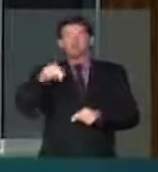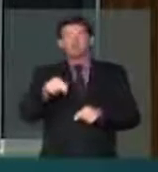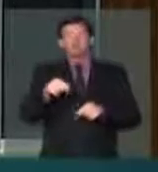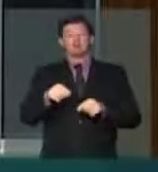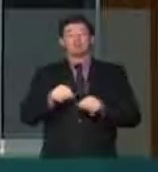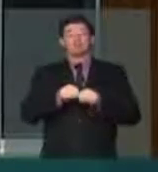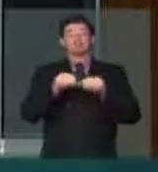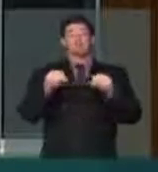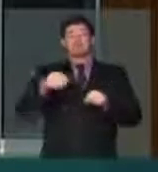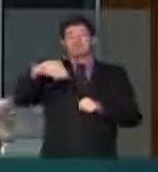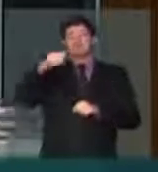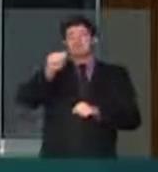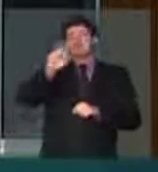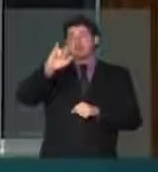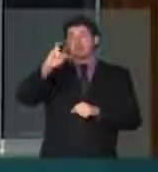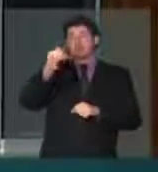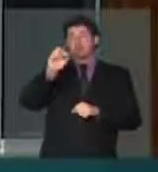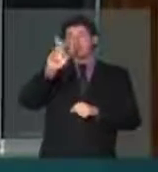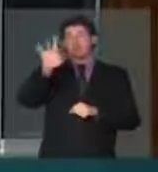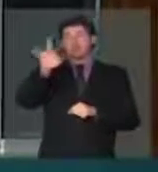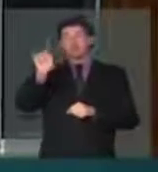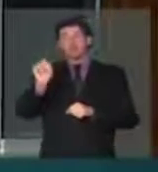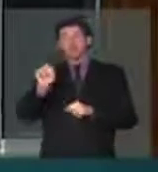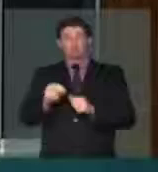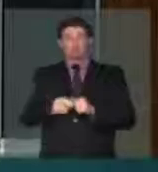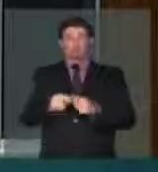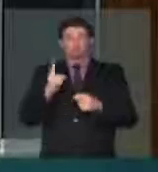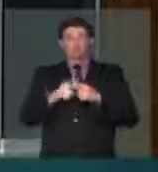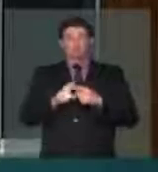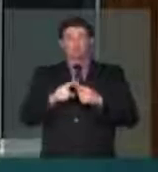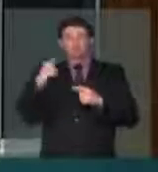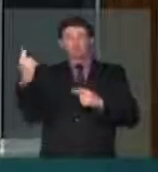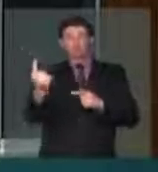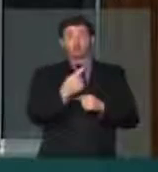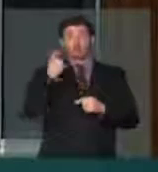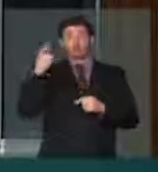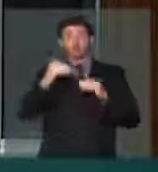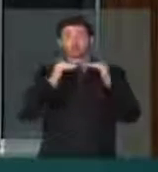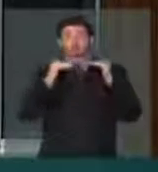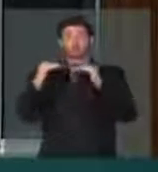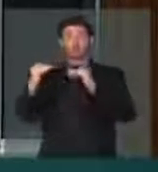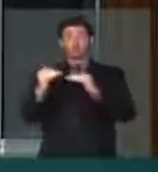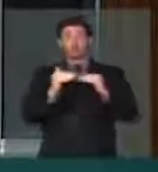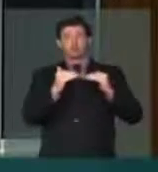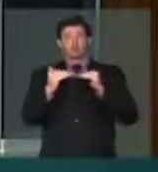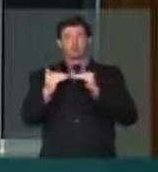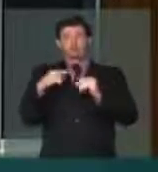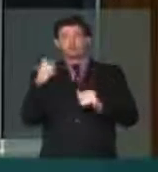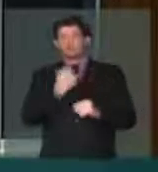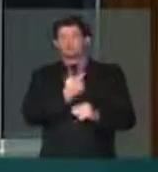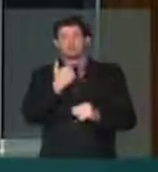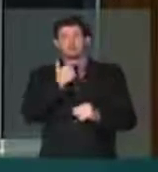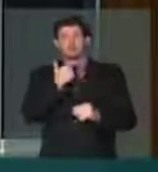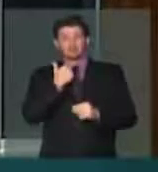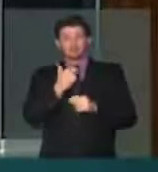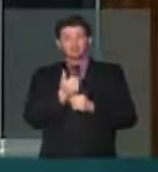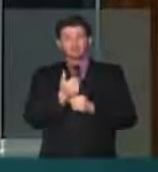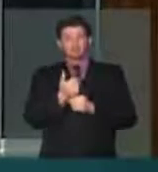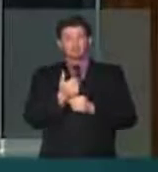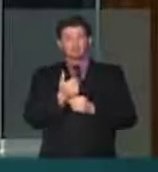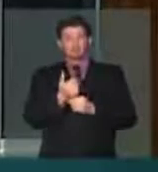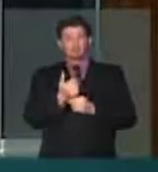sistema majoritário. Porque é no sistema majoritário que todos se nivelam. Nós não podemos